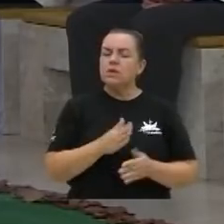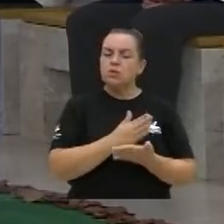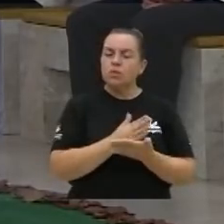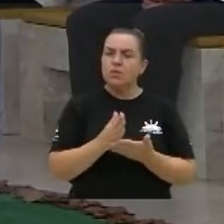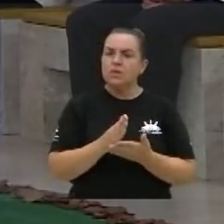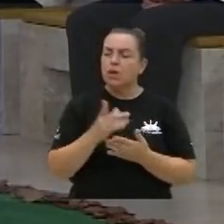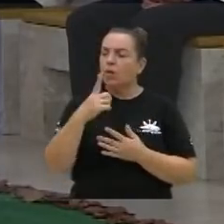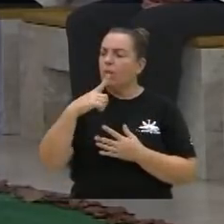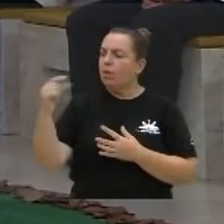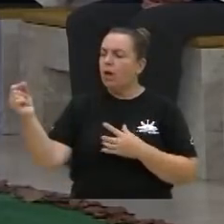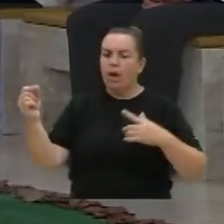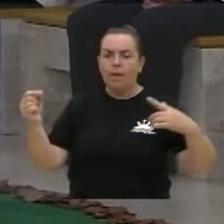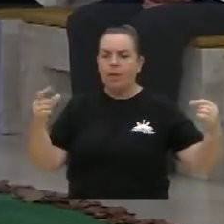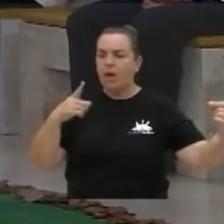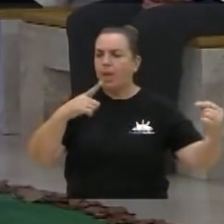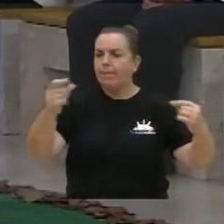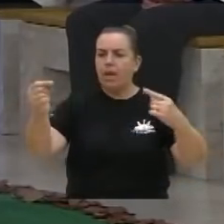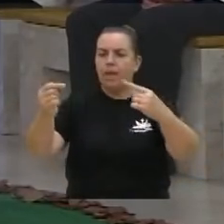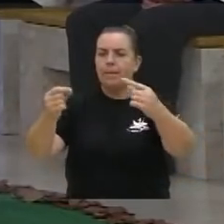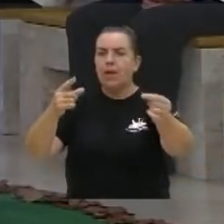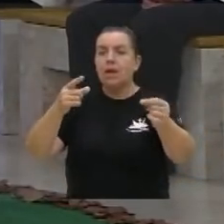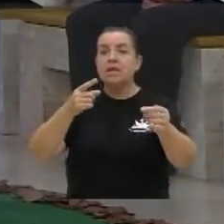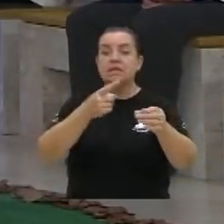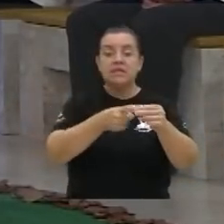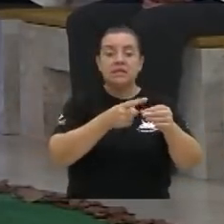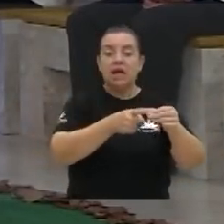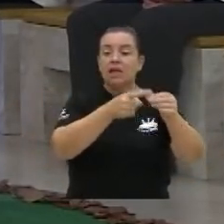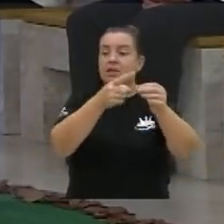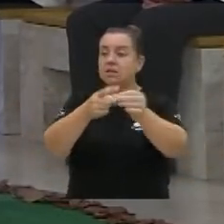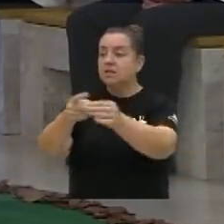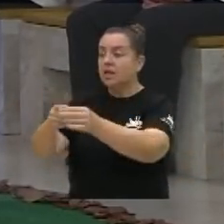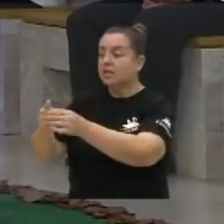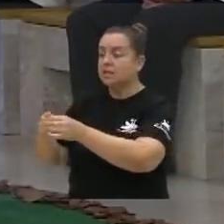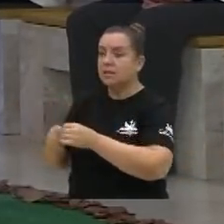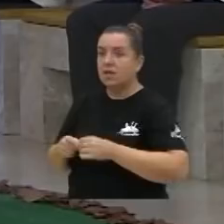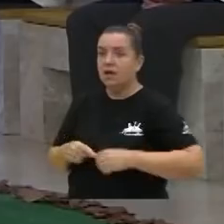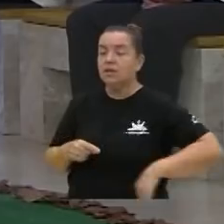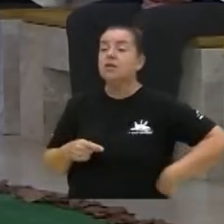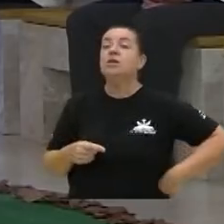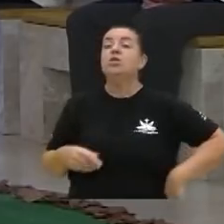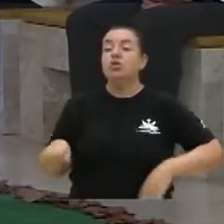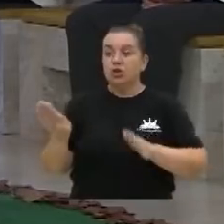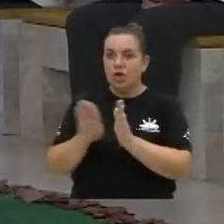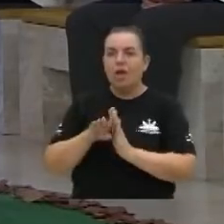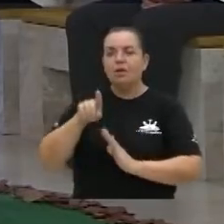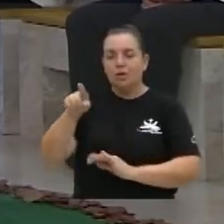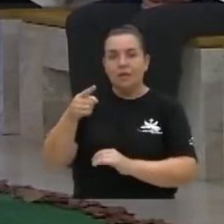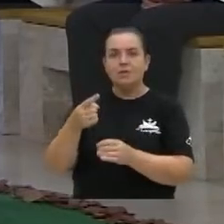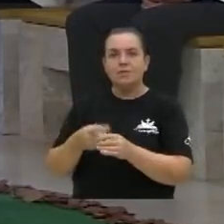pequena, são movidos a ir para outras cidades. Chegando lá,